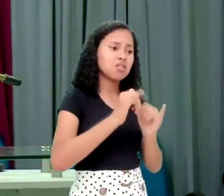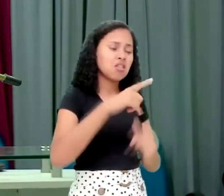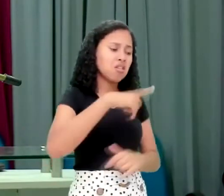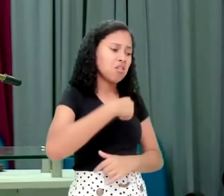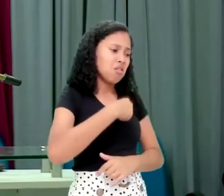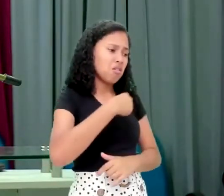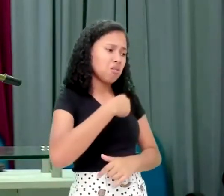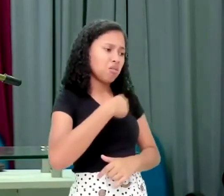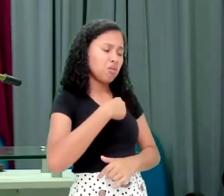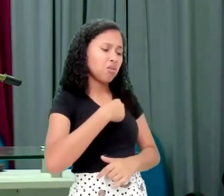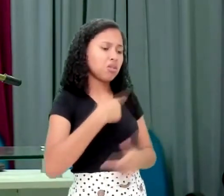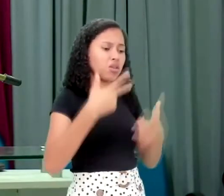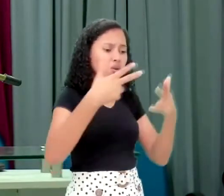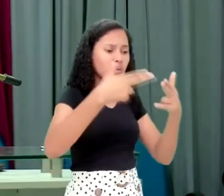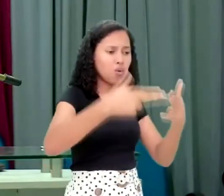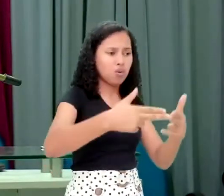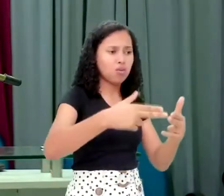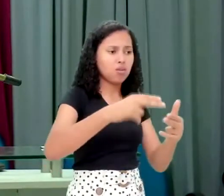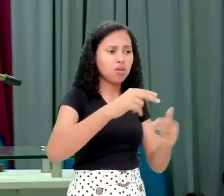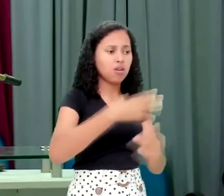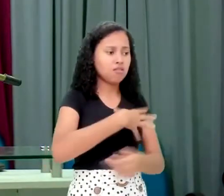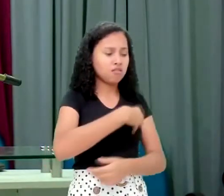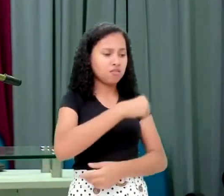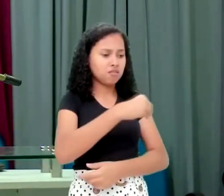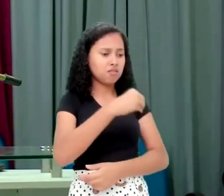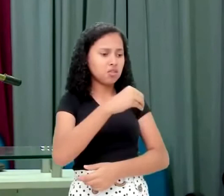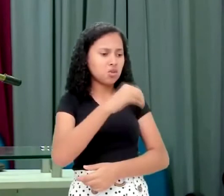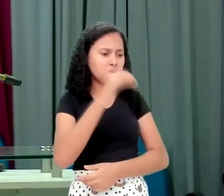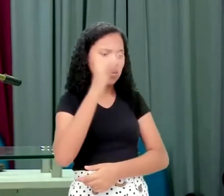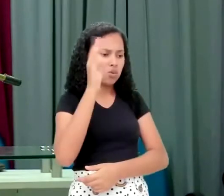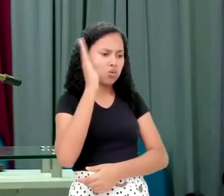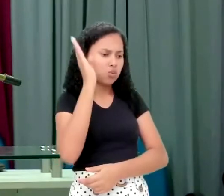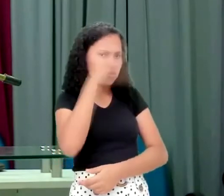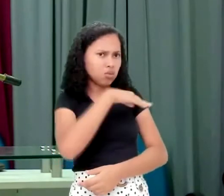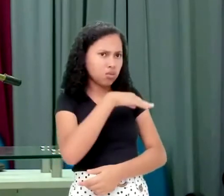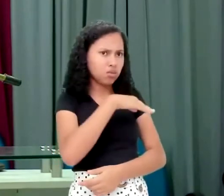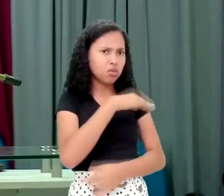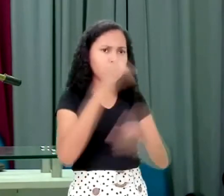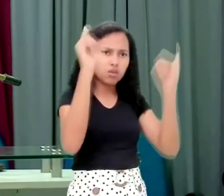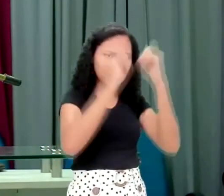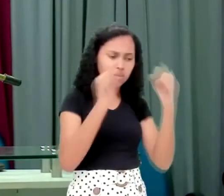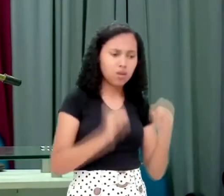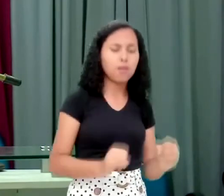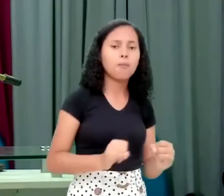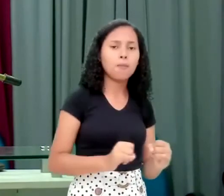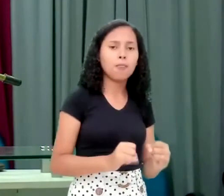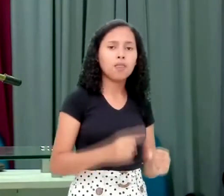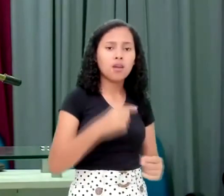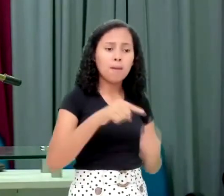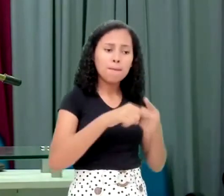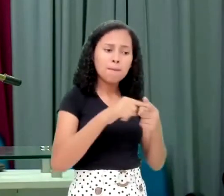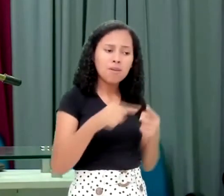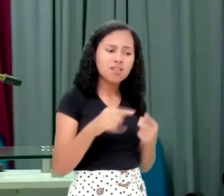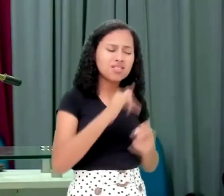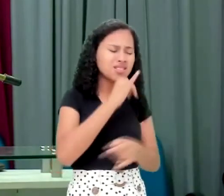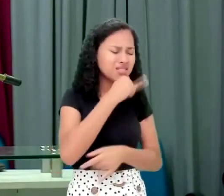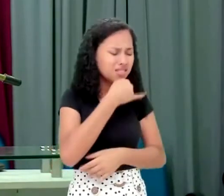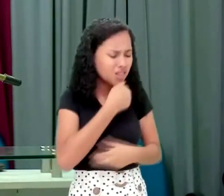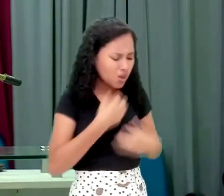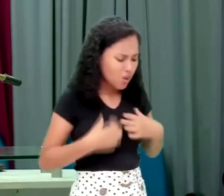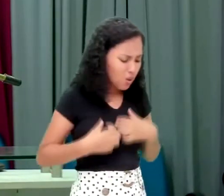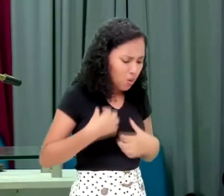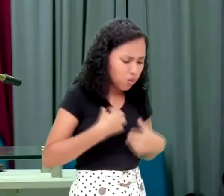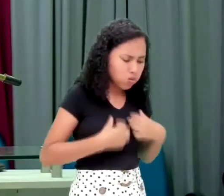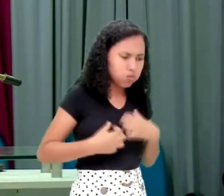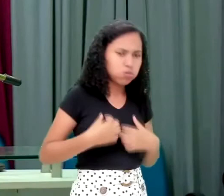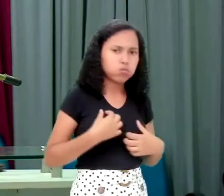de Belial, mas eu sou uma mulher angustiada, amarga de espírito. Expõe diante daquele homem de